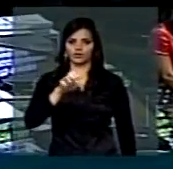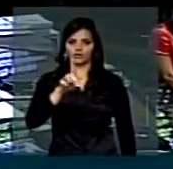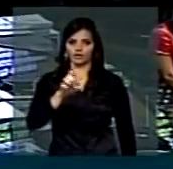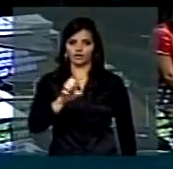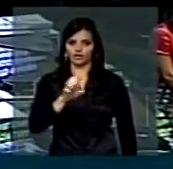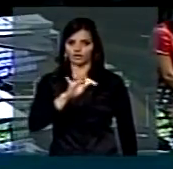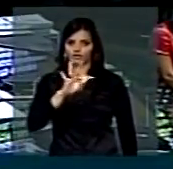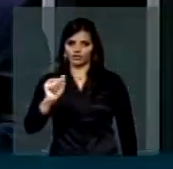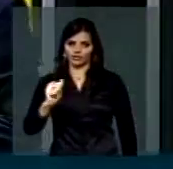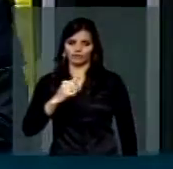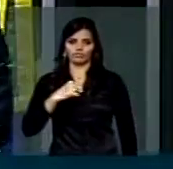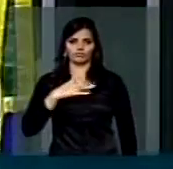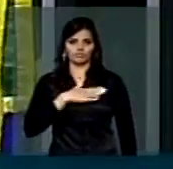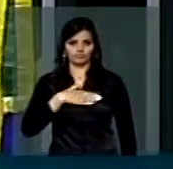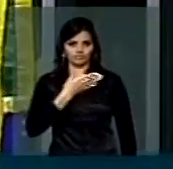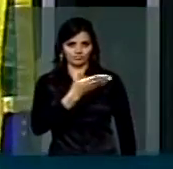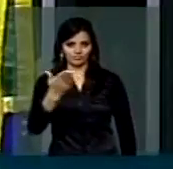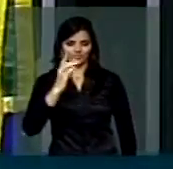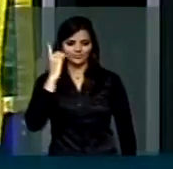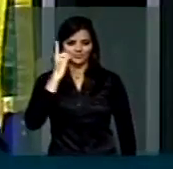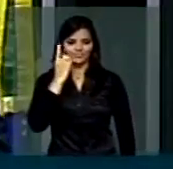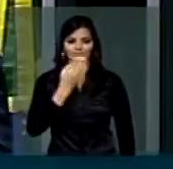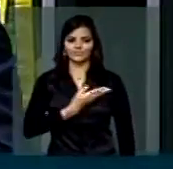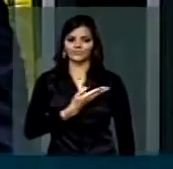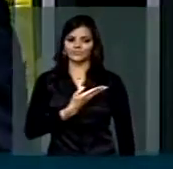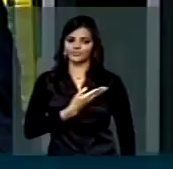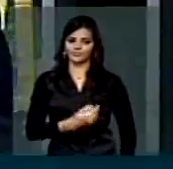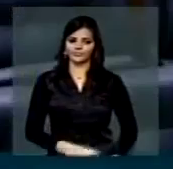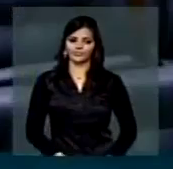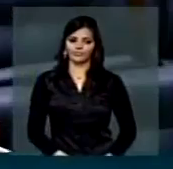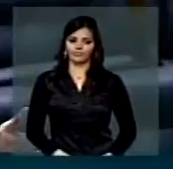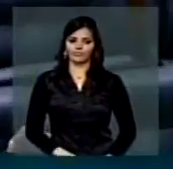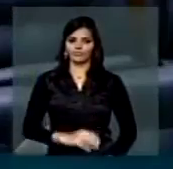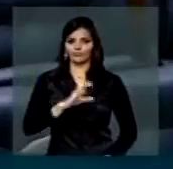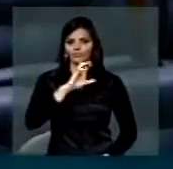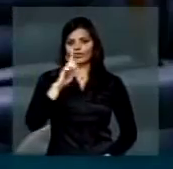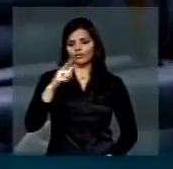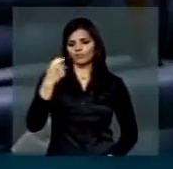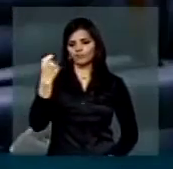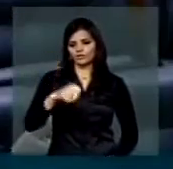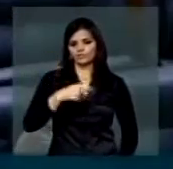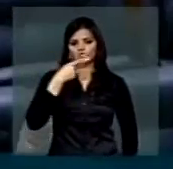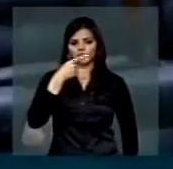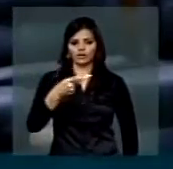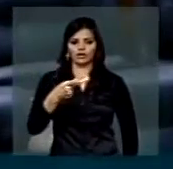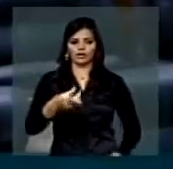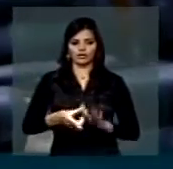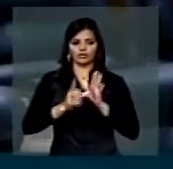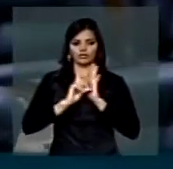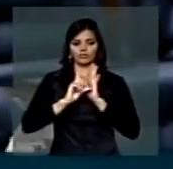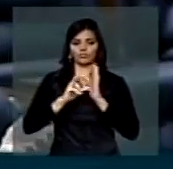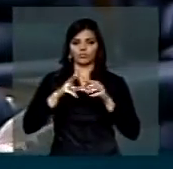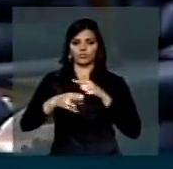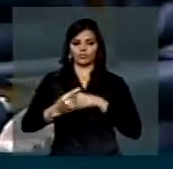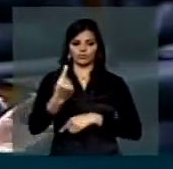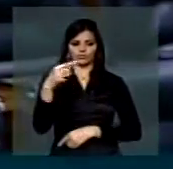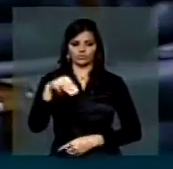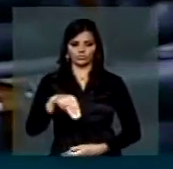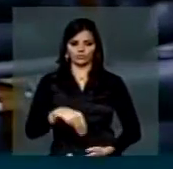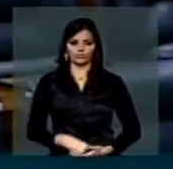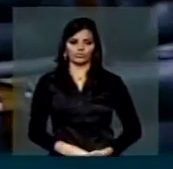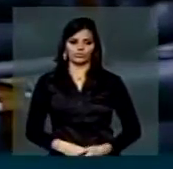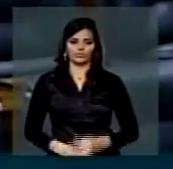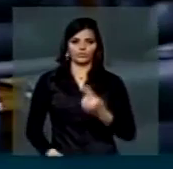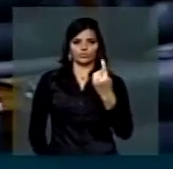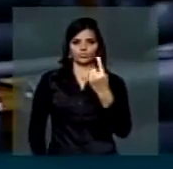E prezados colegas parlamentares, evidente, eu preciso colocar aqui uma preliminar que numa parte de 1 ou